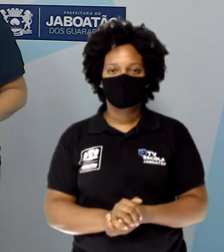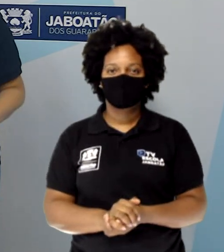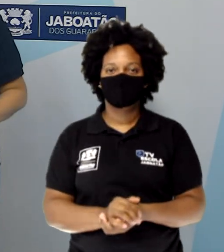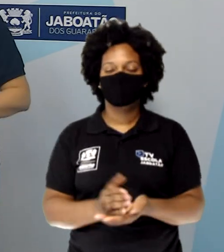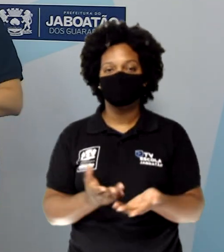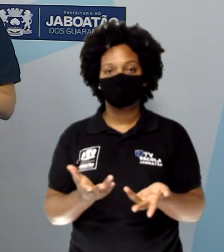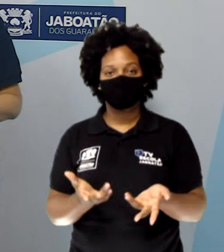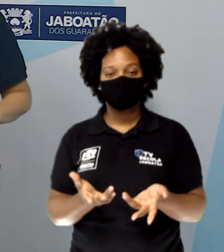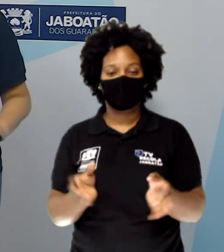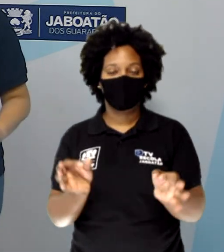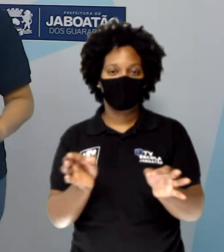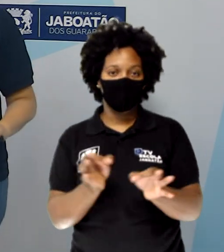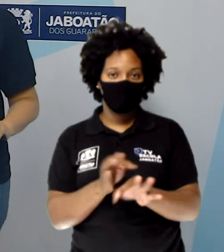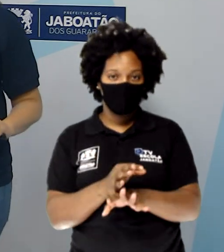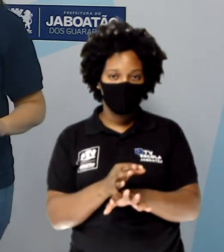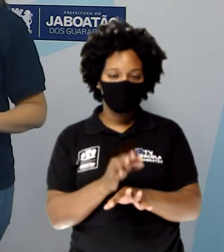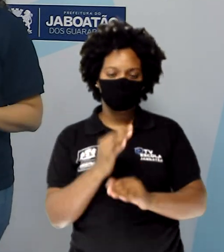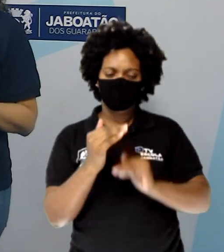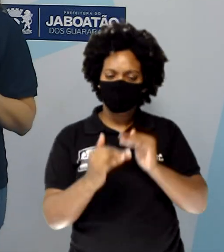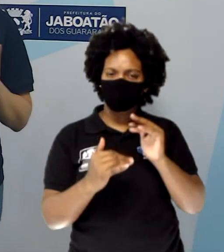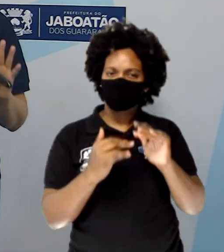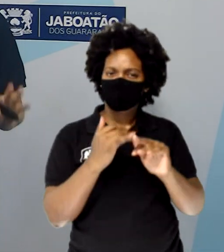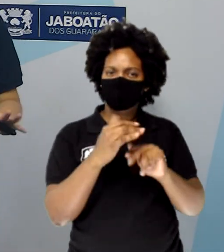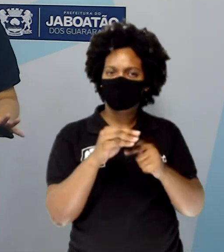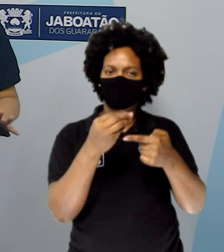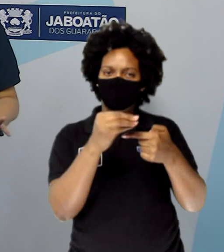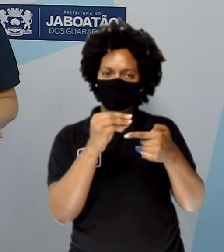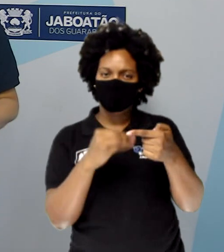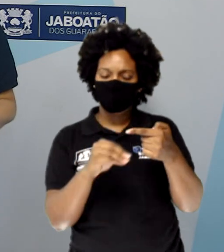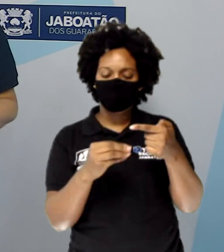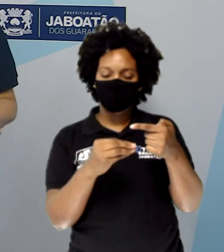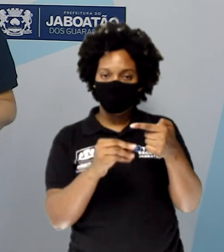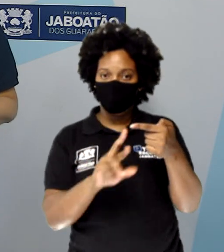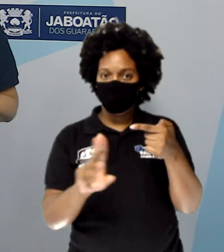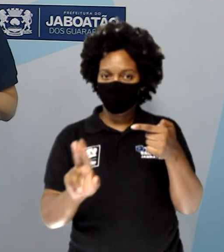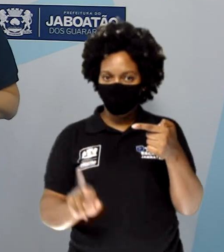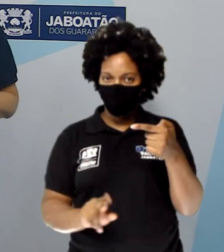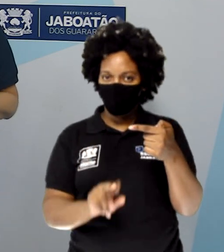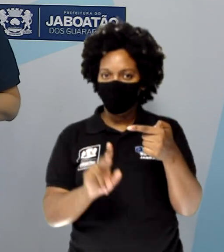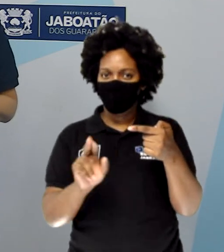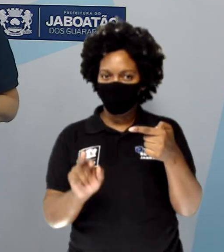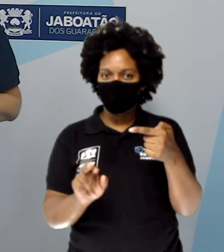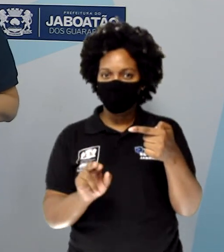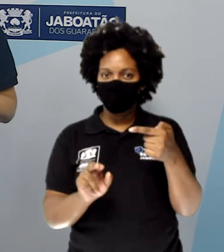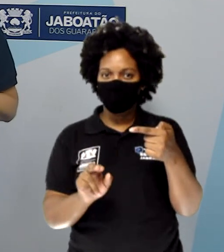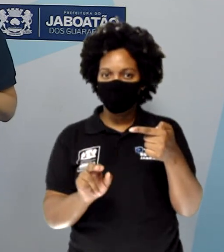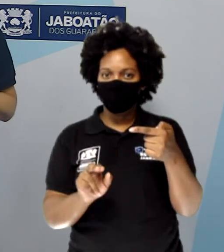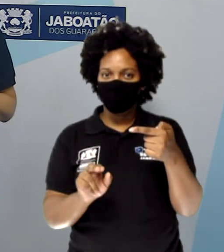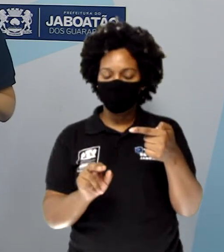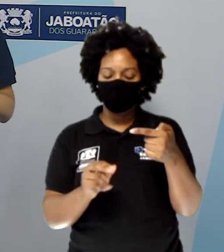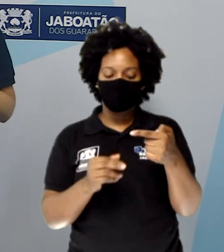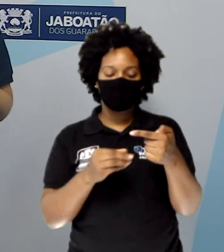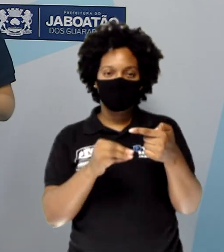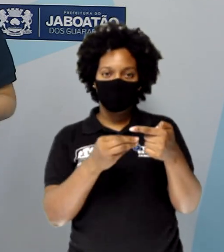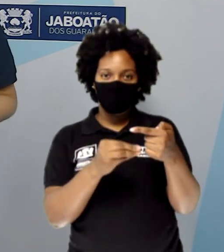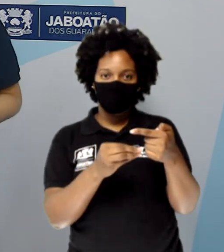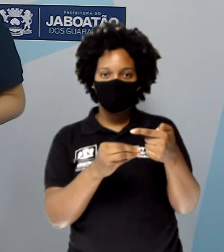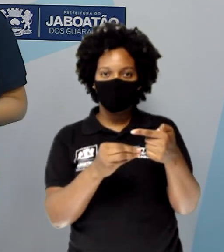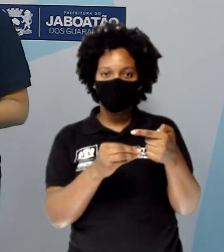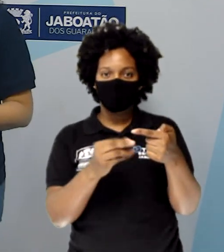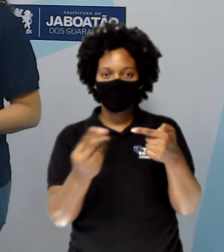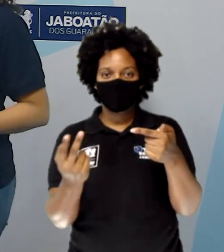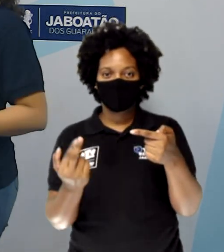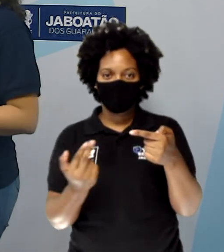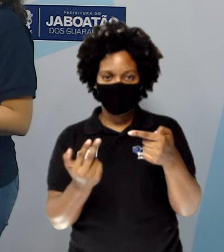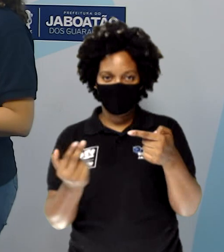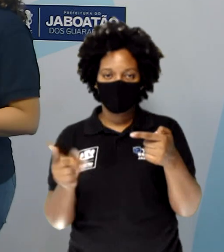Bom, finalizando esse processo de fração com denominadores diferentes e fração com denominadores iguais, como que a gente faz a